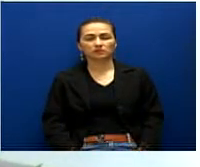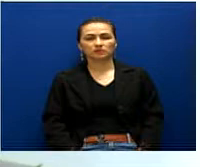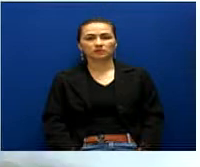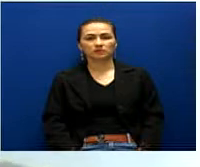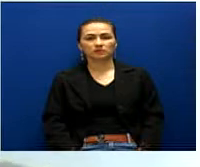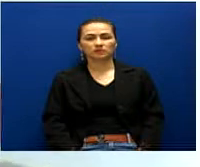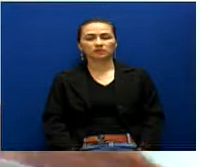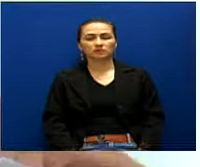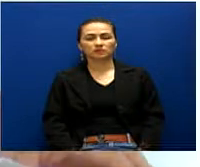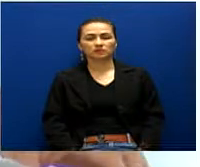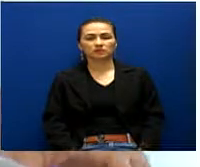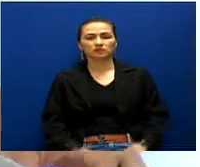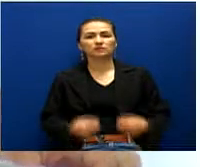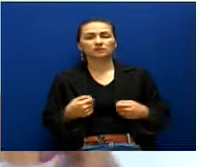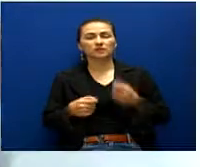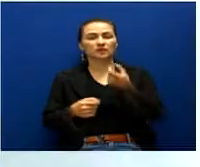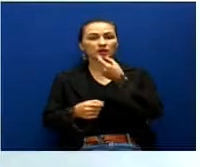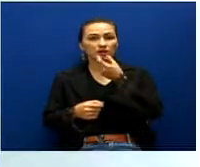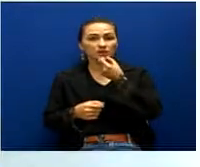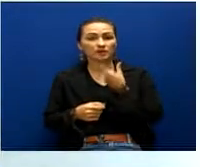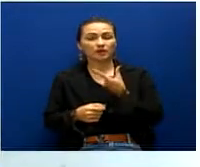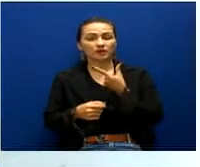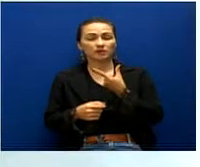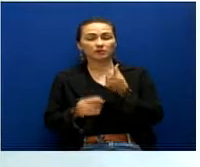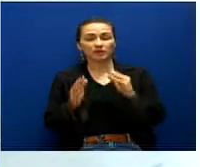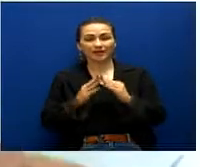que é garantir a entrega de medicamentos.